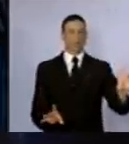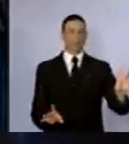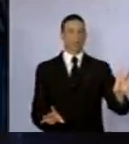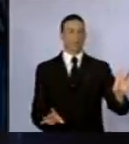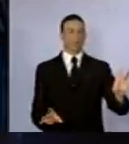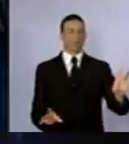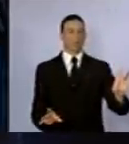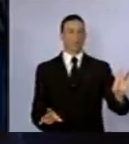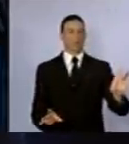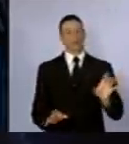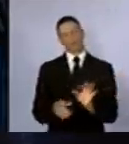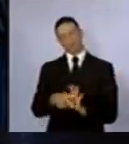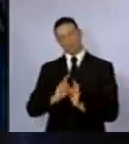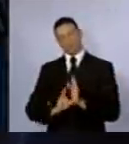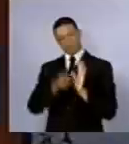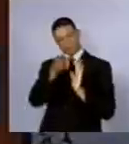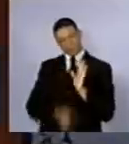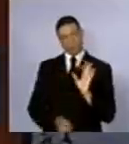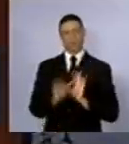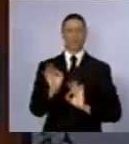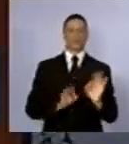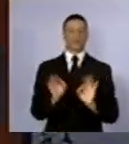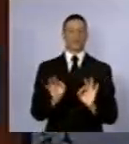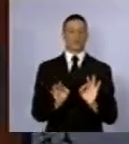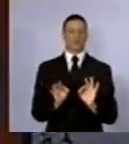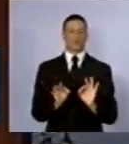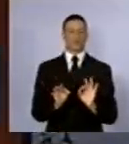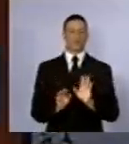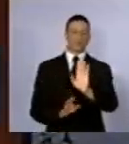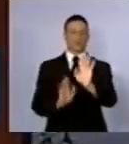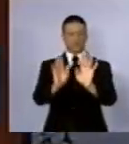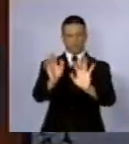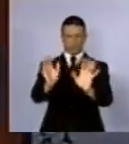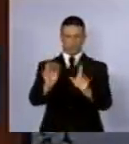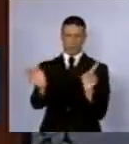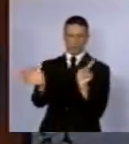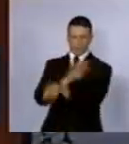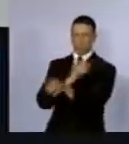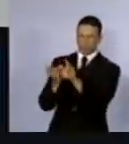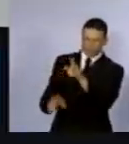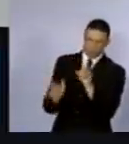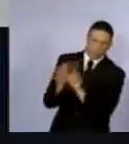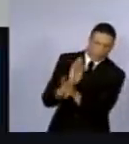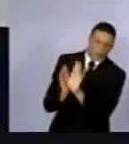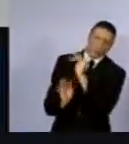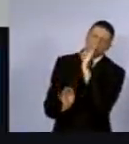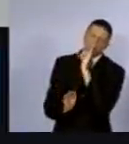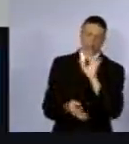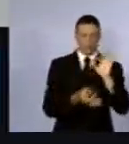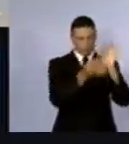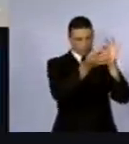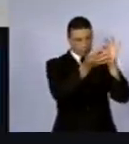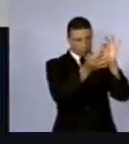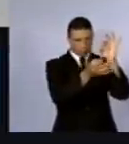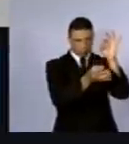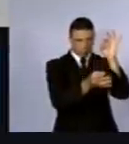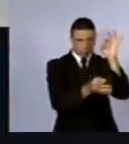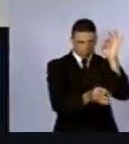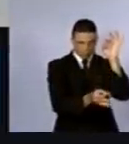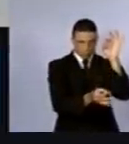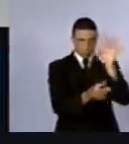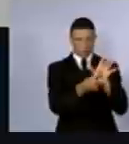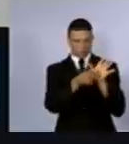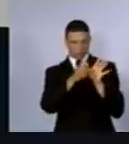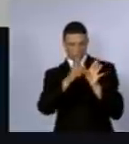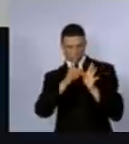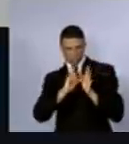na hora que você faz o projeto da linha. Bom, só mais uma. Então, quando é feita essa medição, no início da